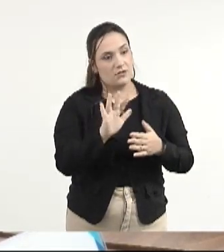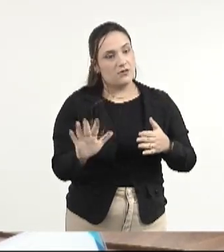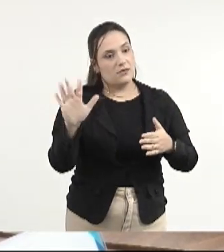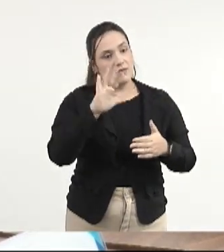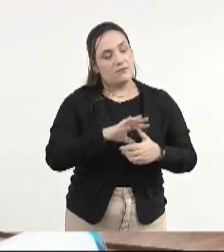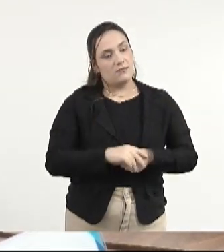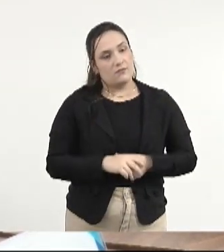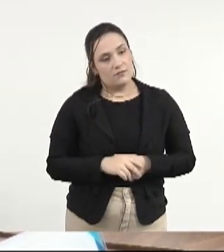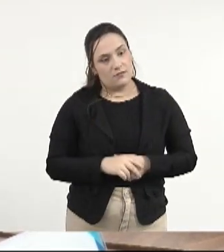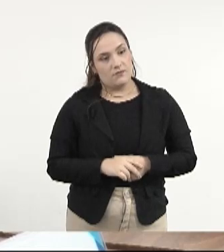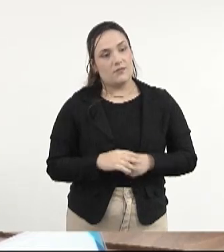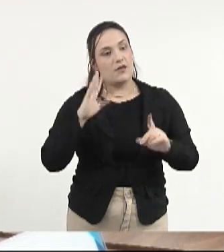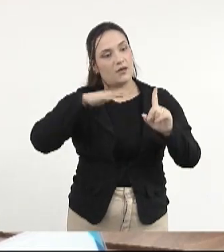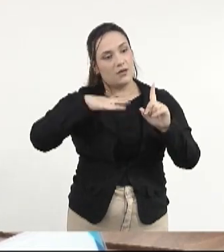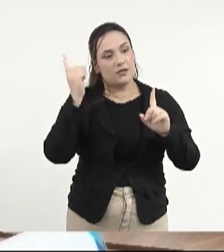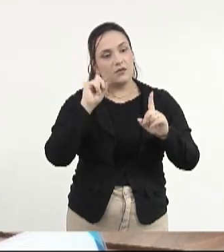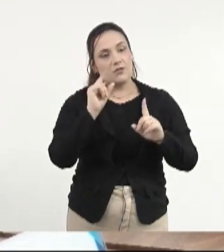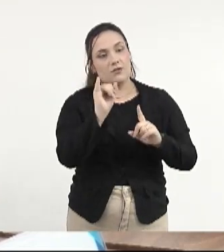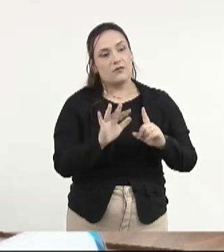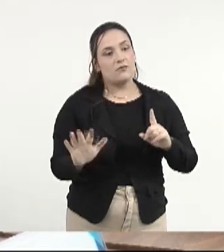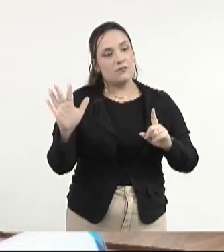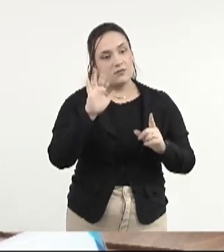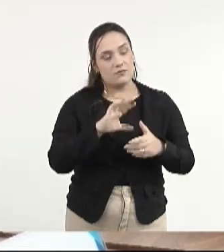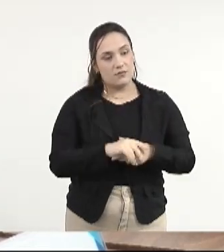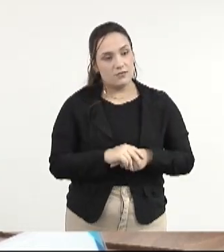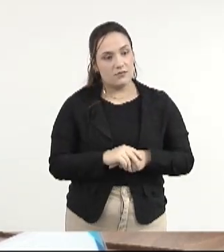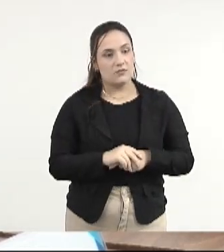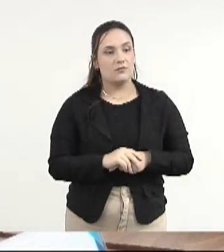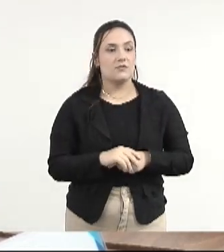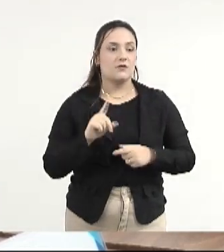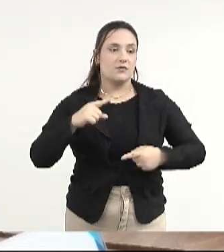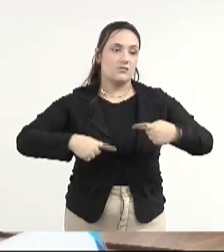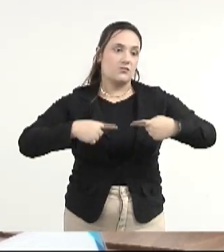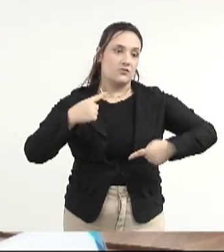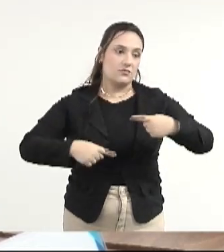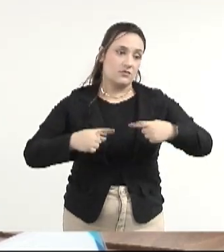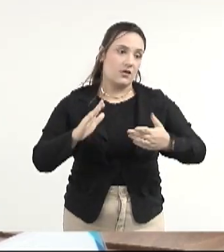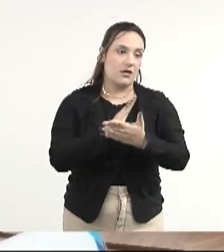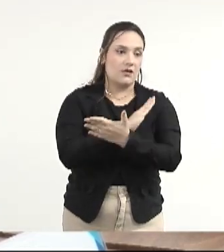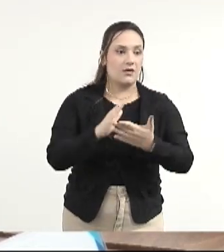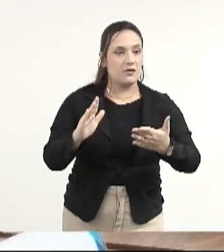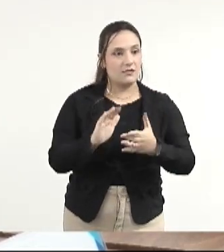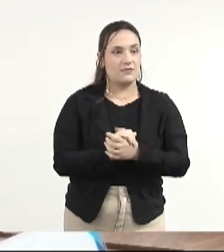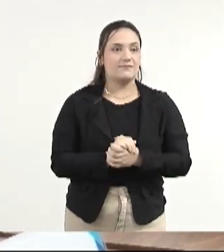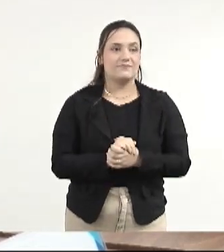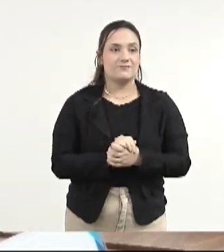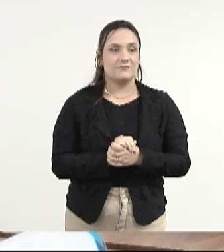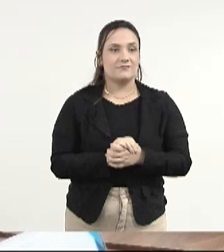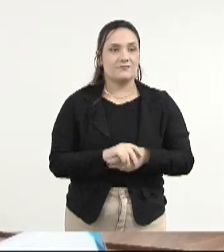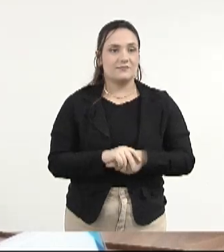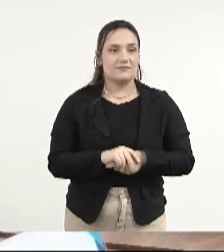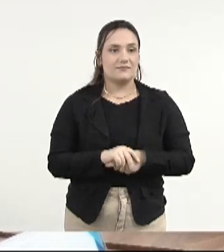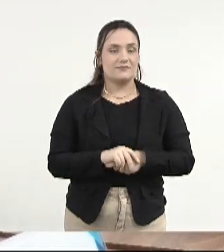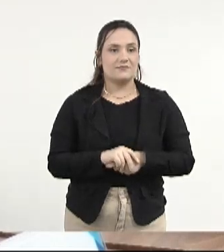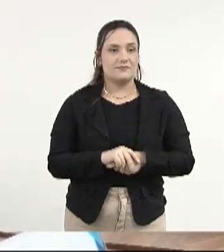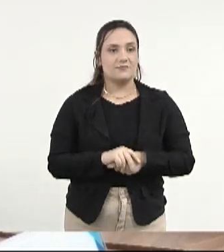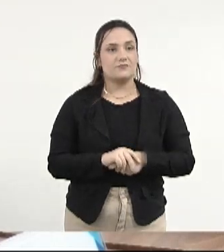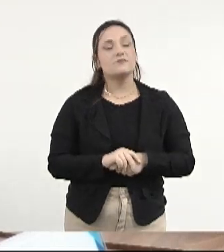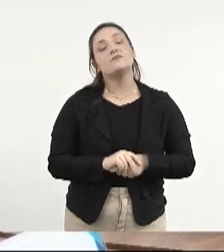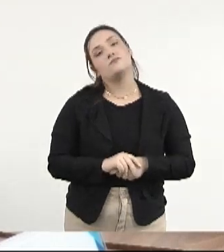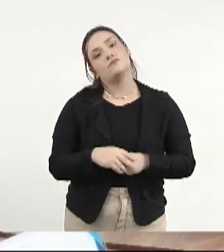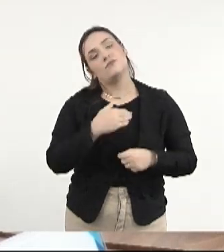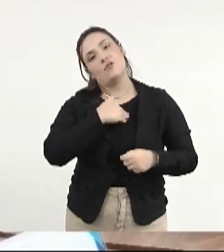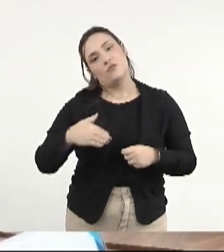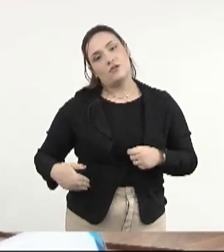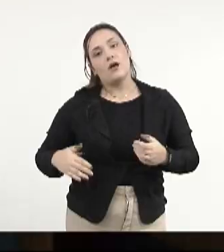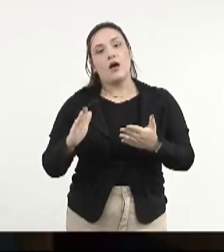imagem, não adoram imagem. Então você vê que não tem nada a ver essa discussão de alguns aqui, né? Dizendo que o Estado é laico,